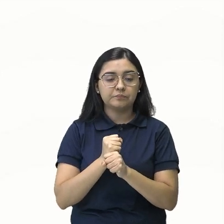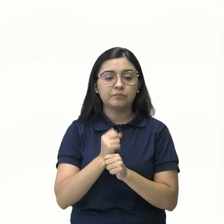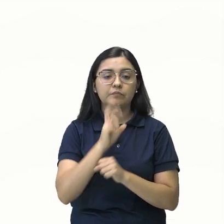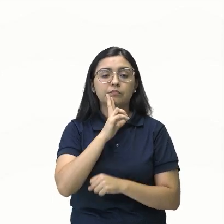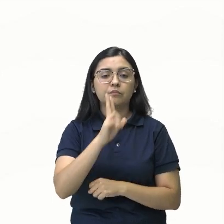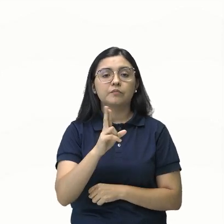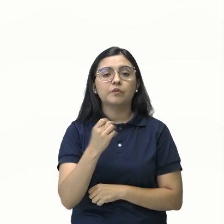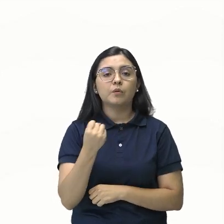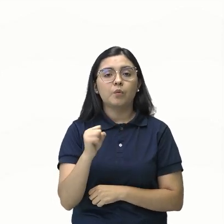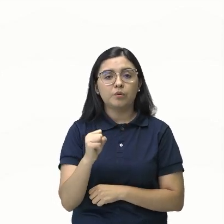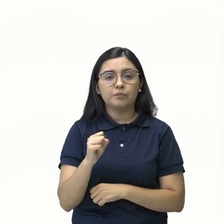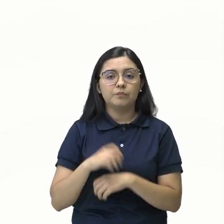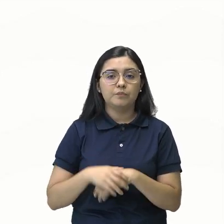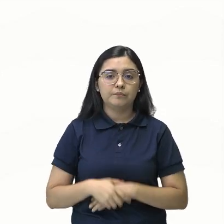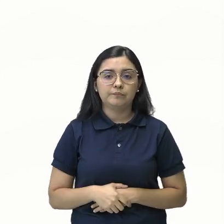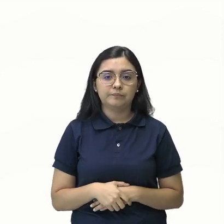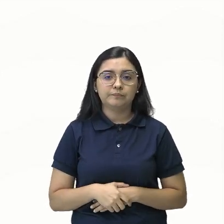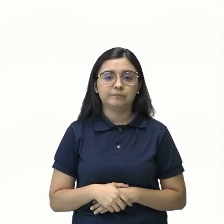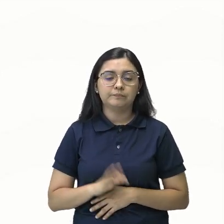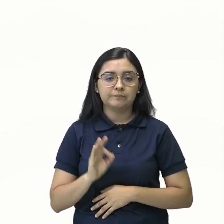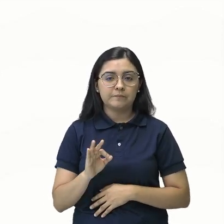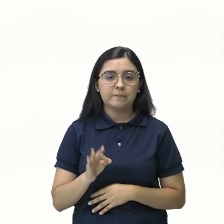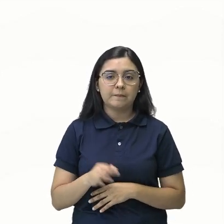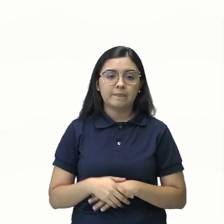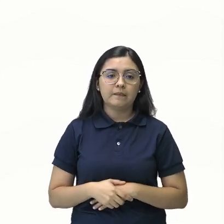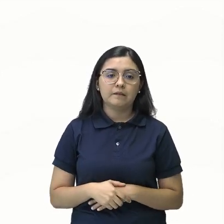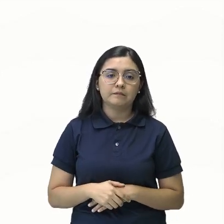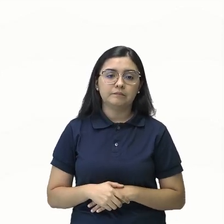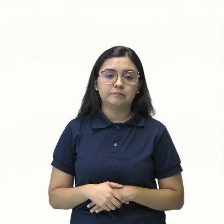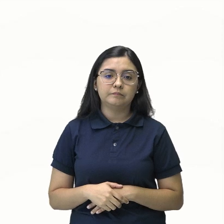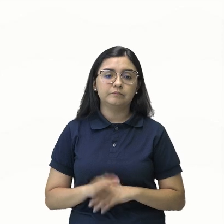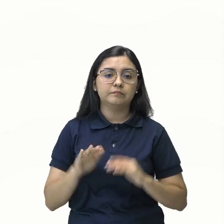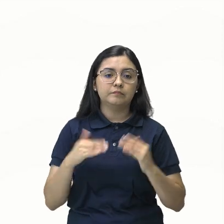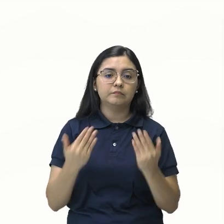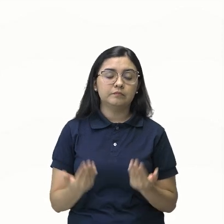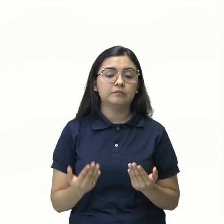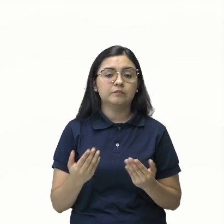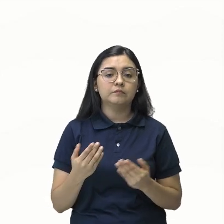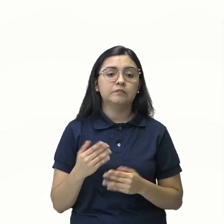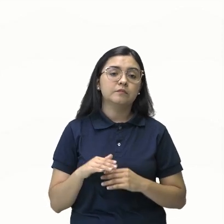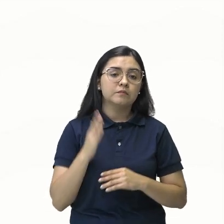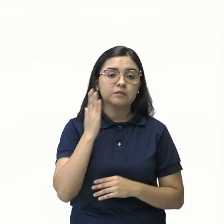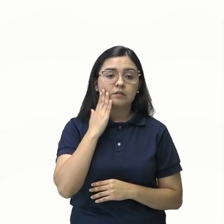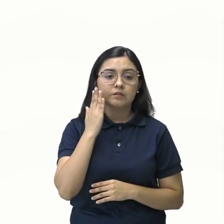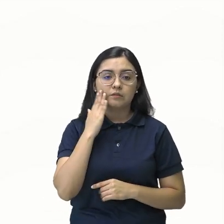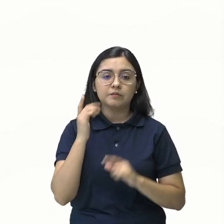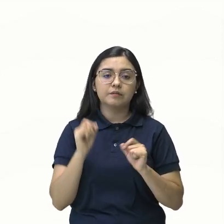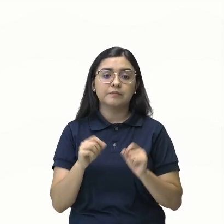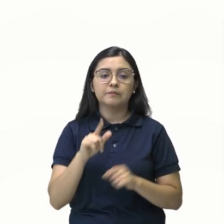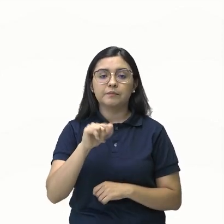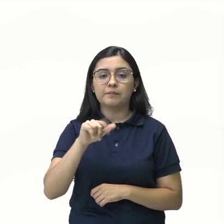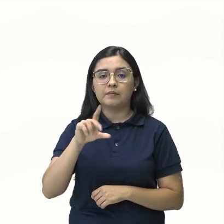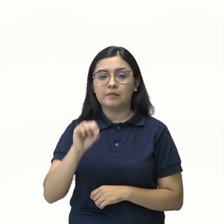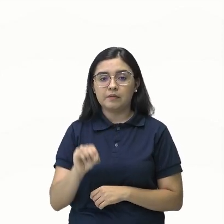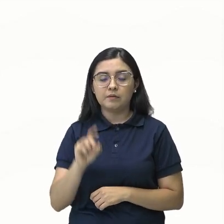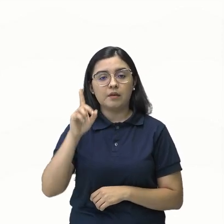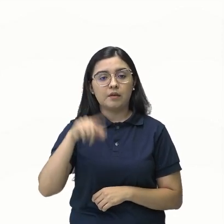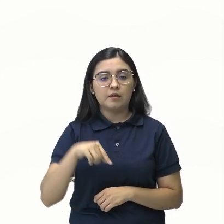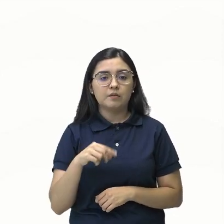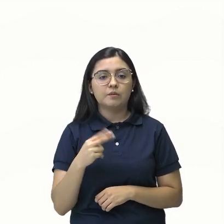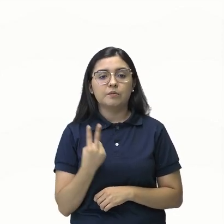dar 8. Ok? Então, eu sei que o lado aqui do meu quadrado